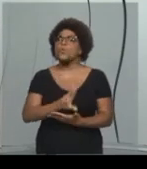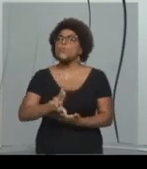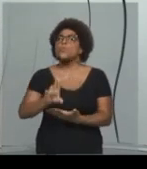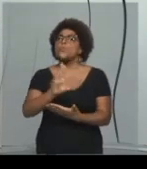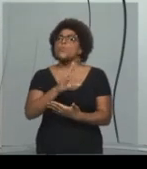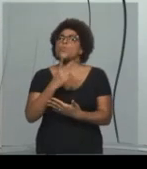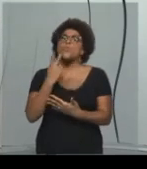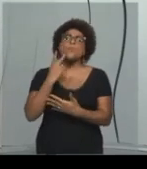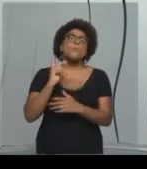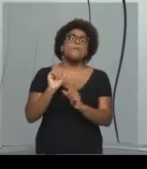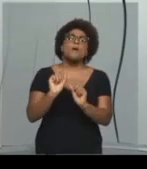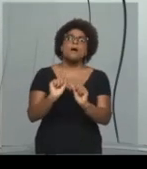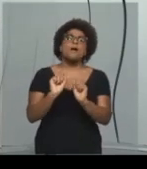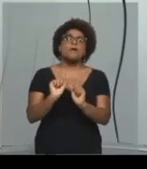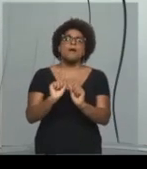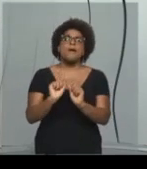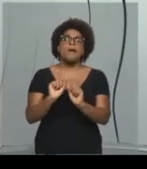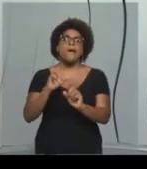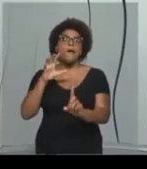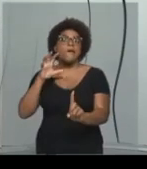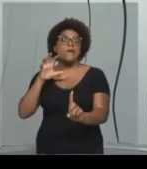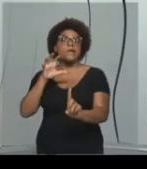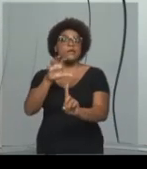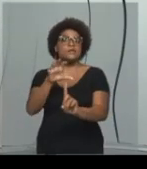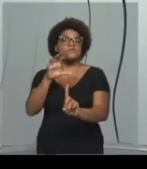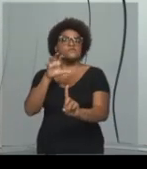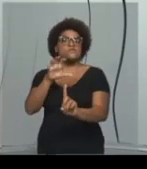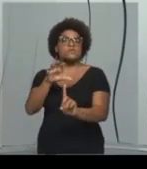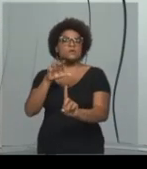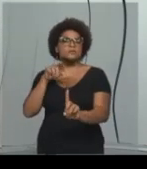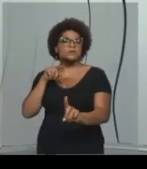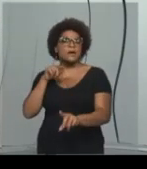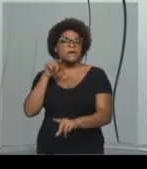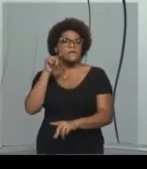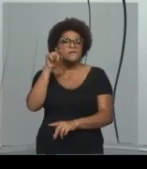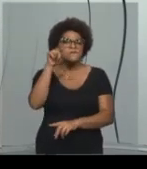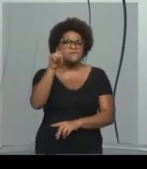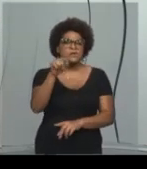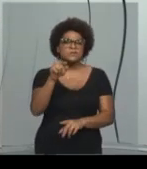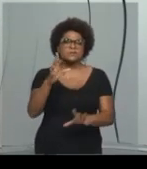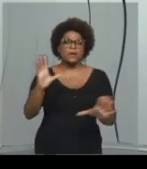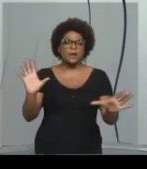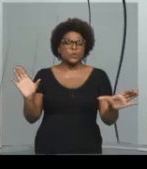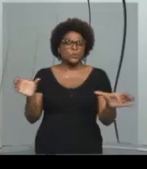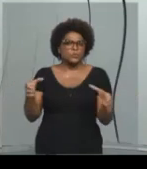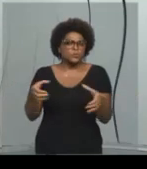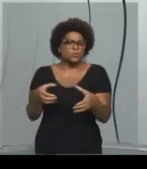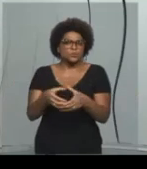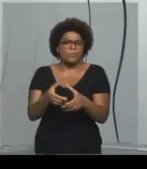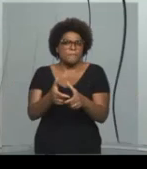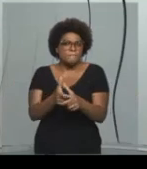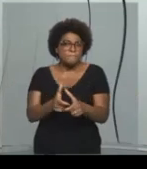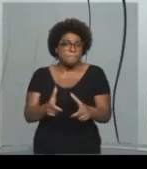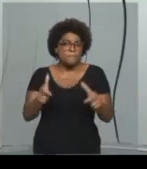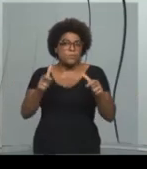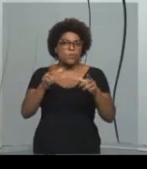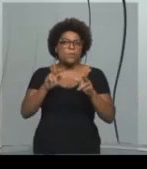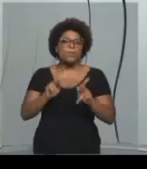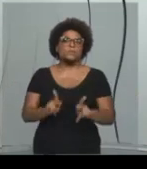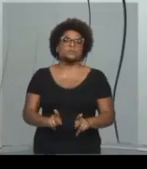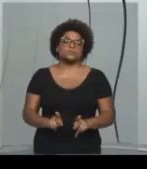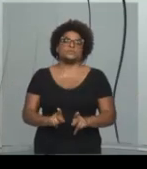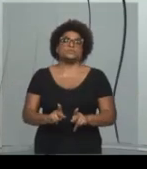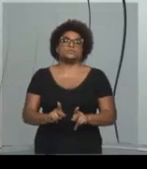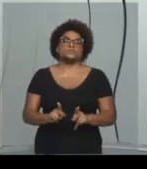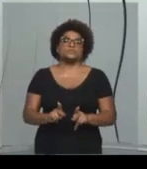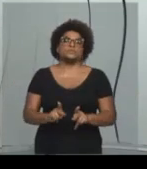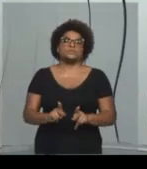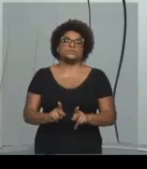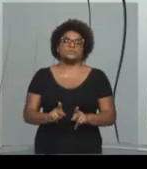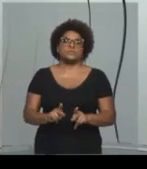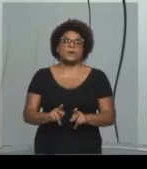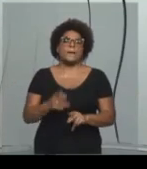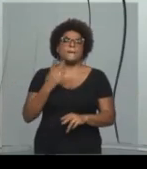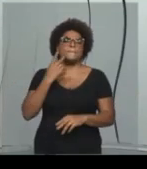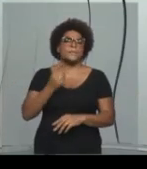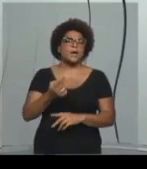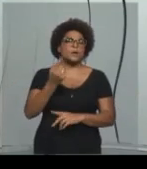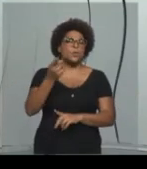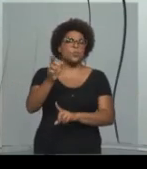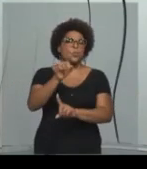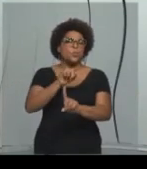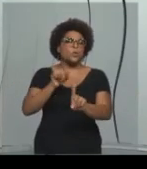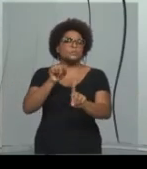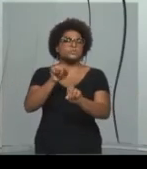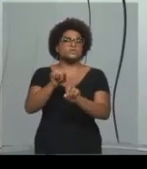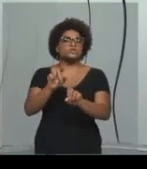para direcionar, digamos assim, a massa das pessoas, o conjunto das pessoas, para um determinado ou